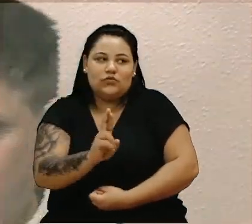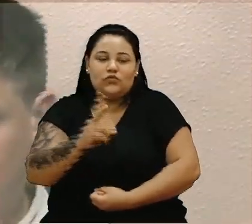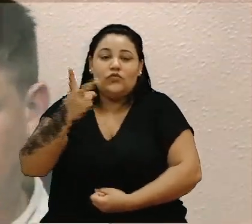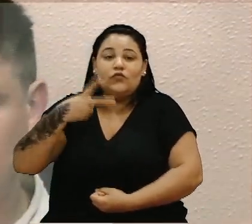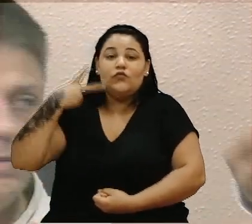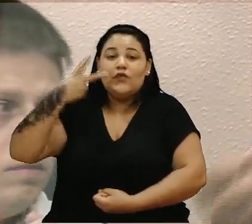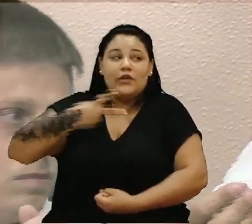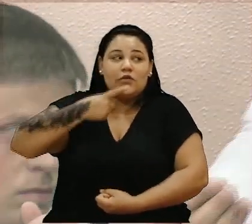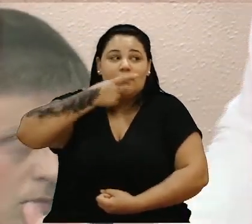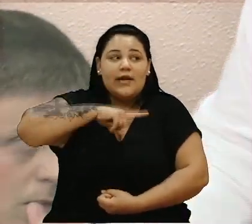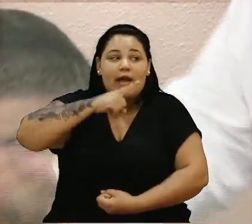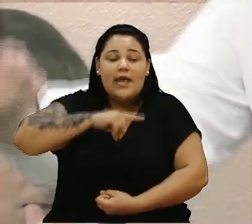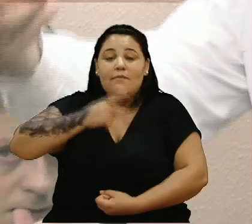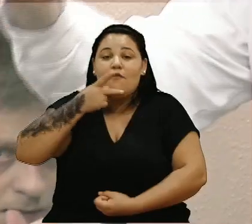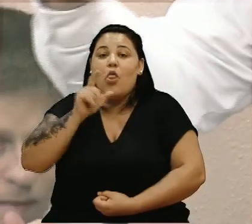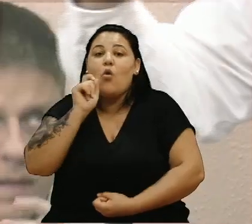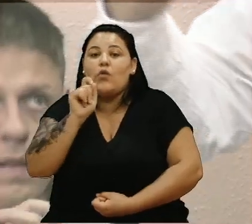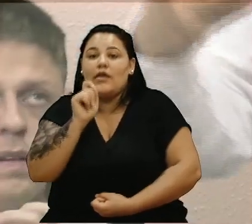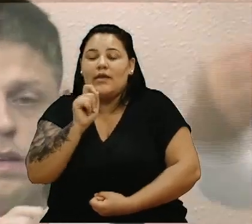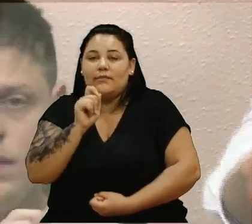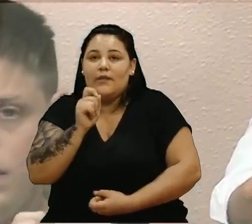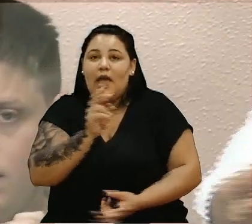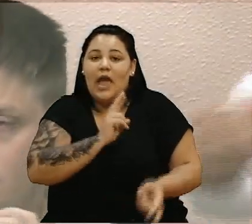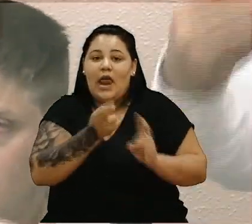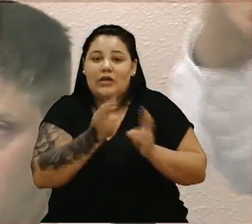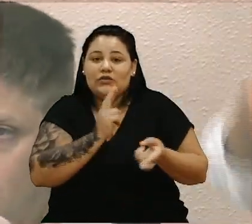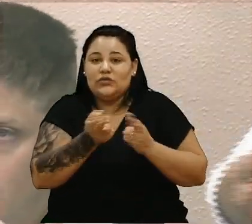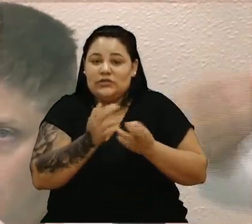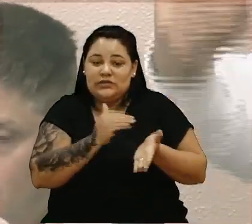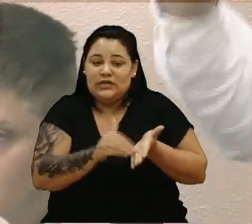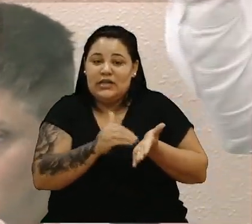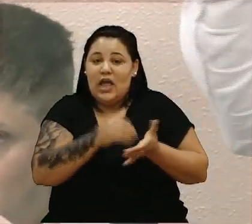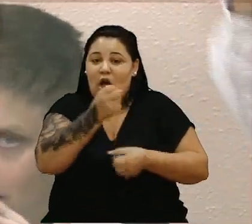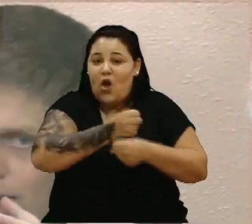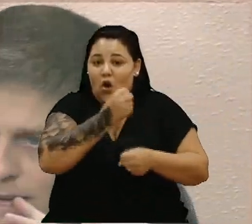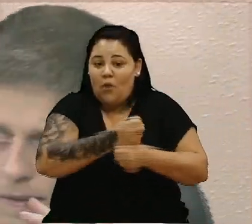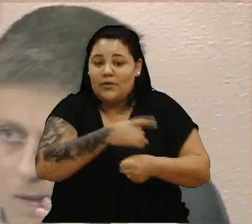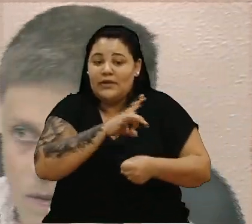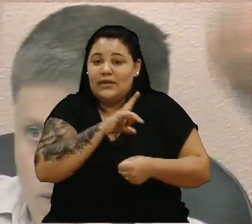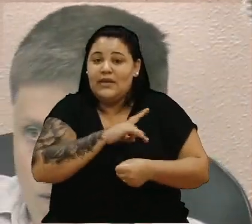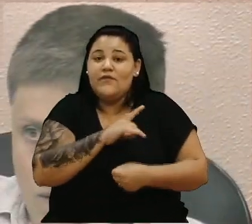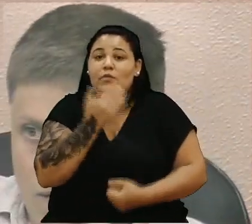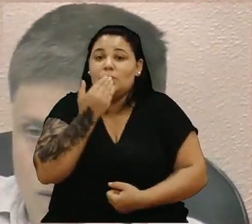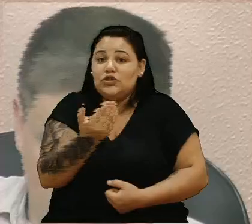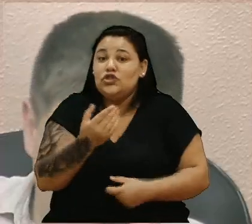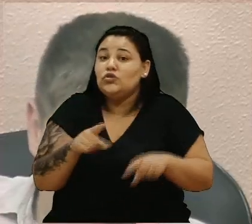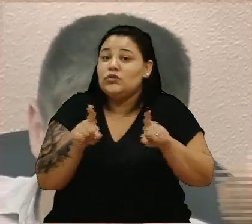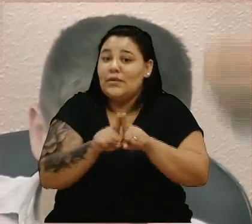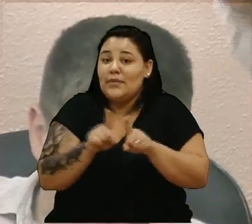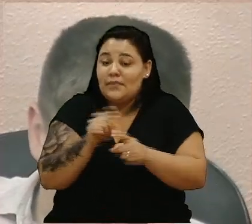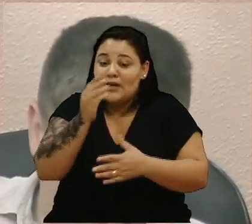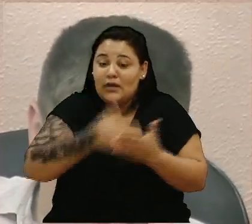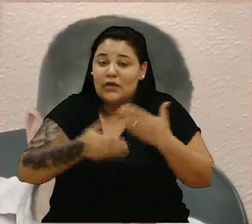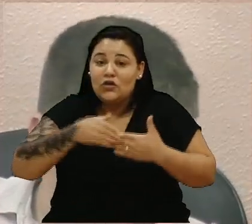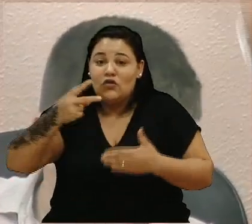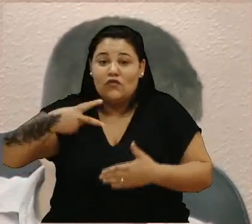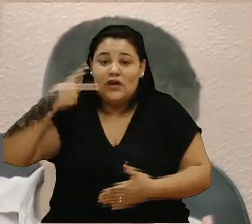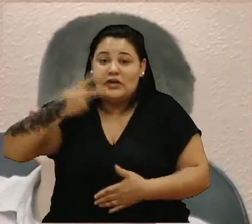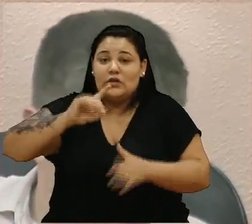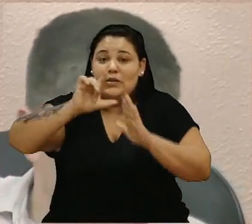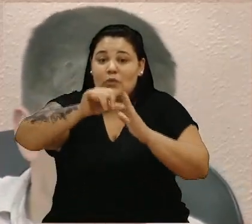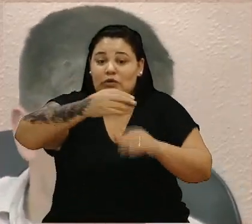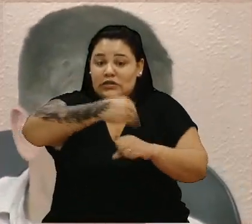disse de que, no que se refere à Secretaria de Obras, houve uma solicitação para que os vereadores, depois da